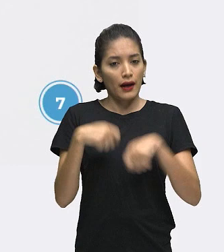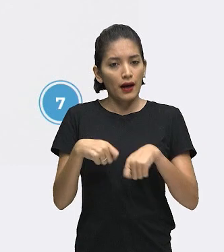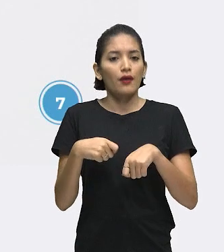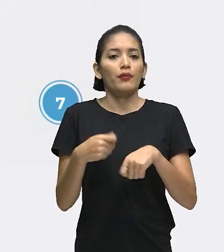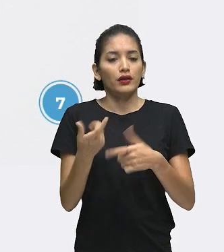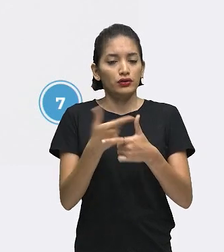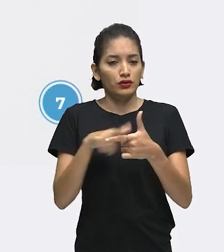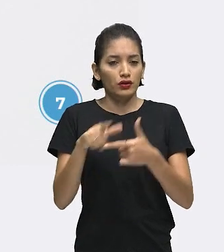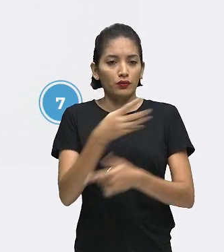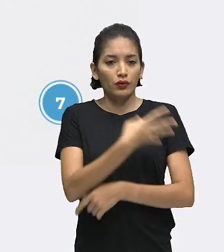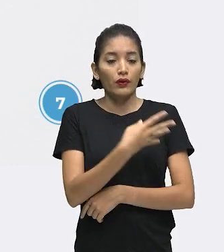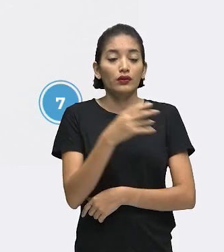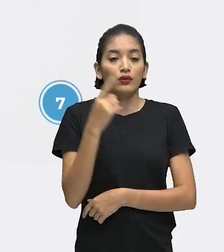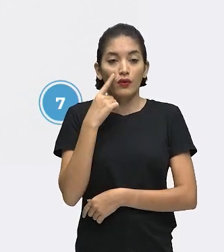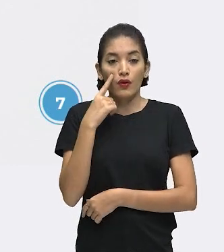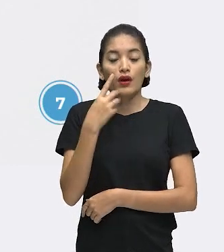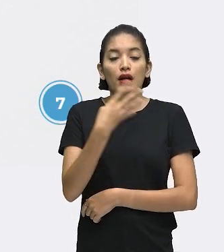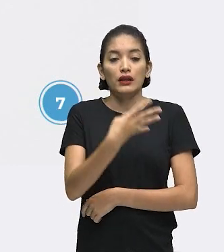só,